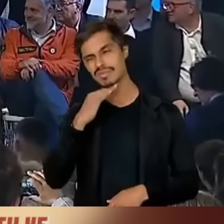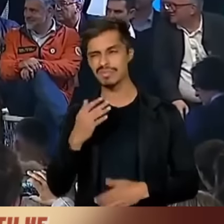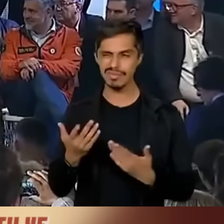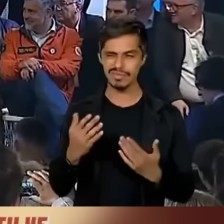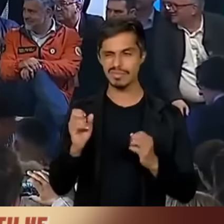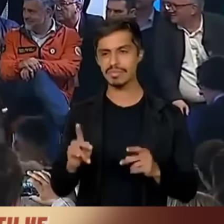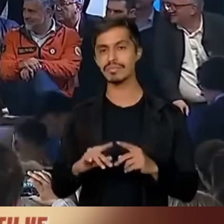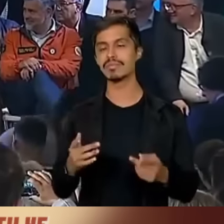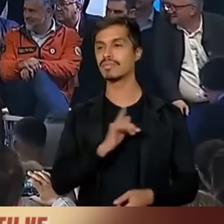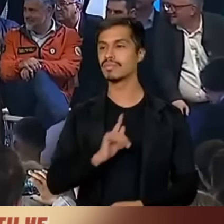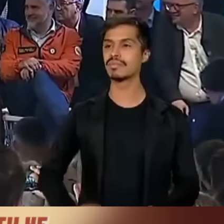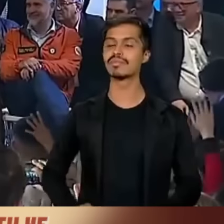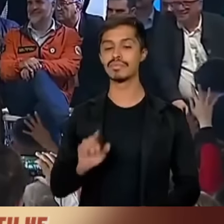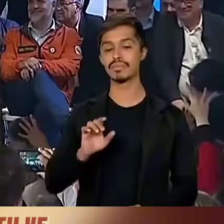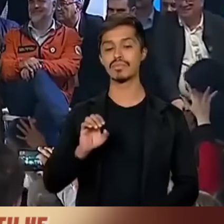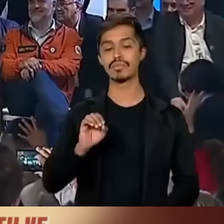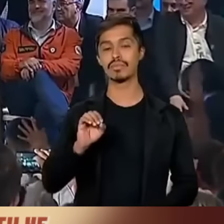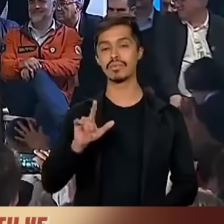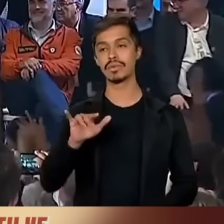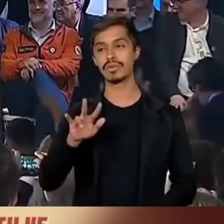então o governador Olívio Dutra.